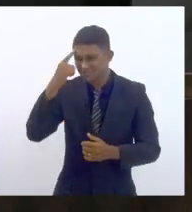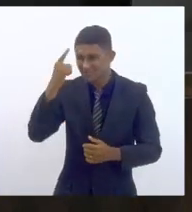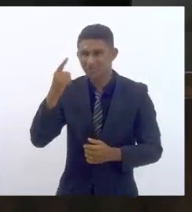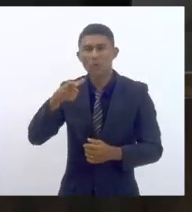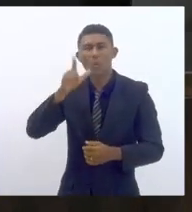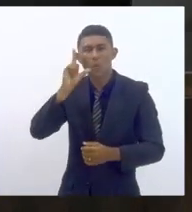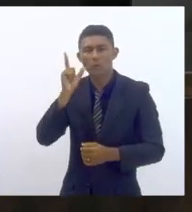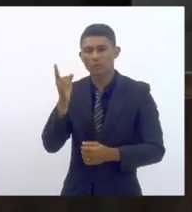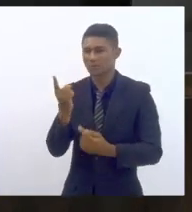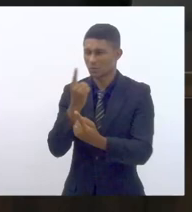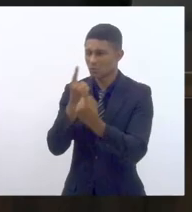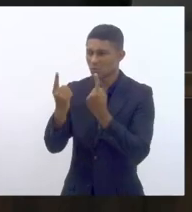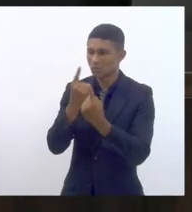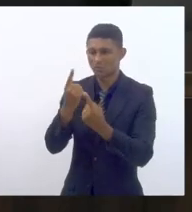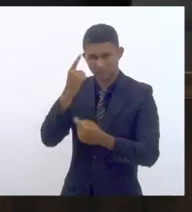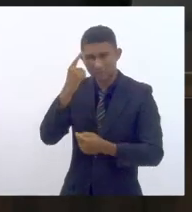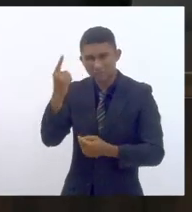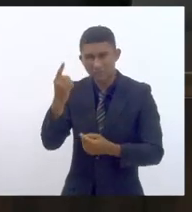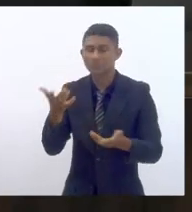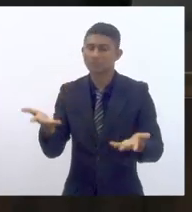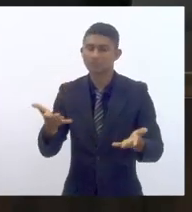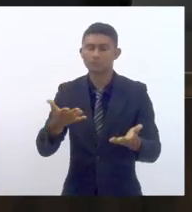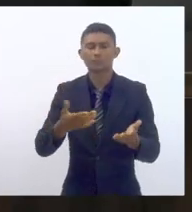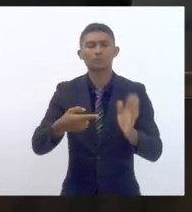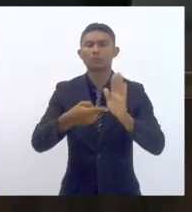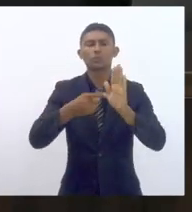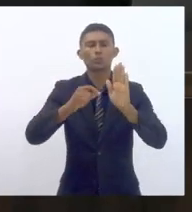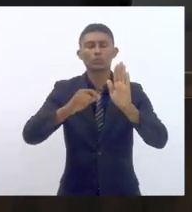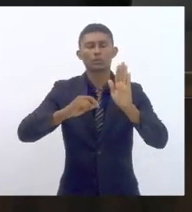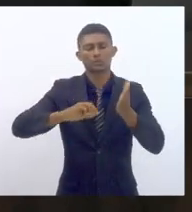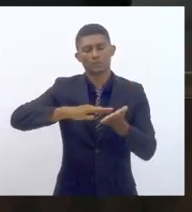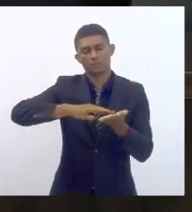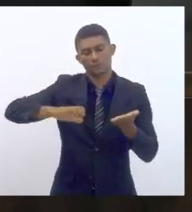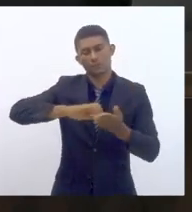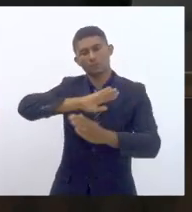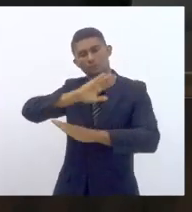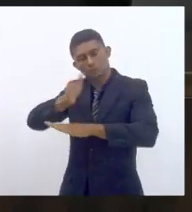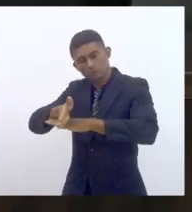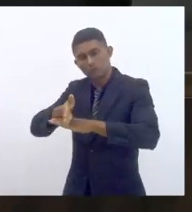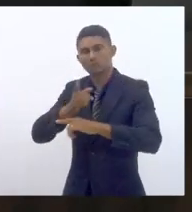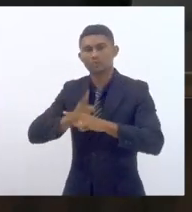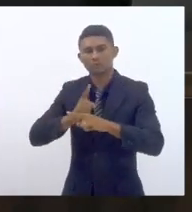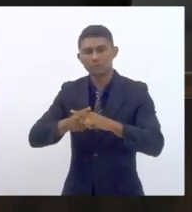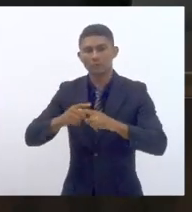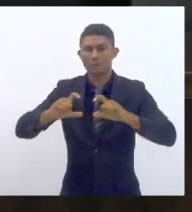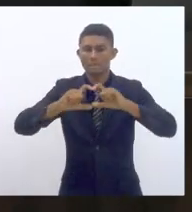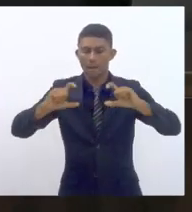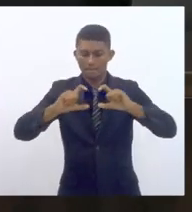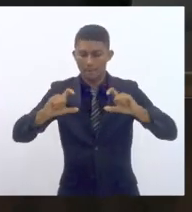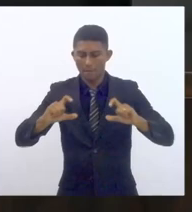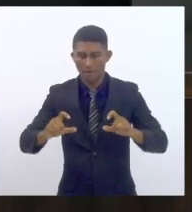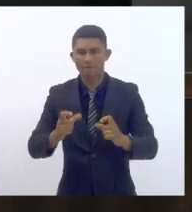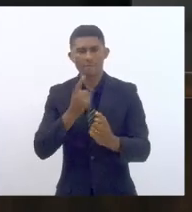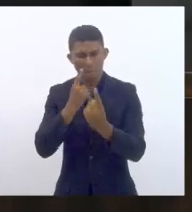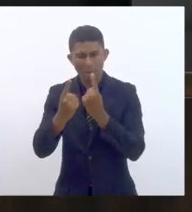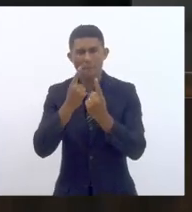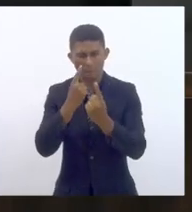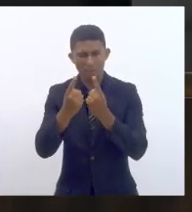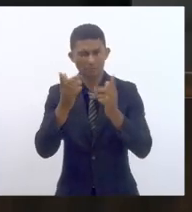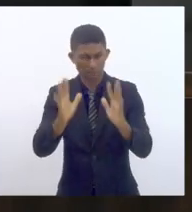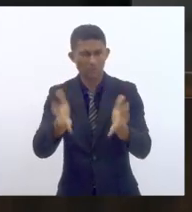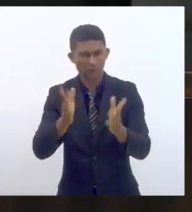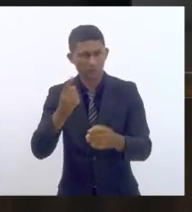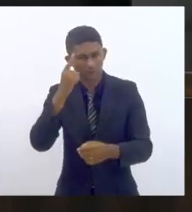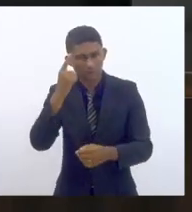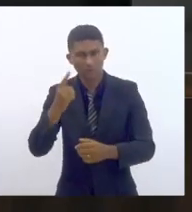falamos ontem quando nós saímos? O primeiro é para derrubar porque nós discutimos os parágrafos. Os parágrafos, como.